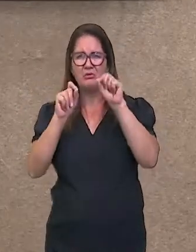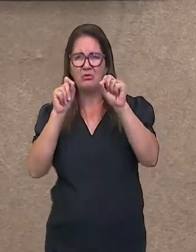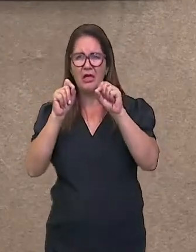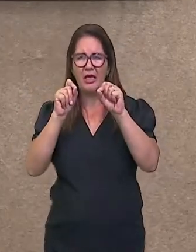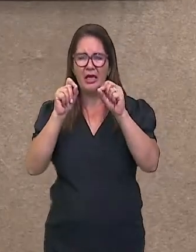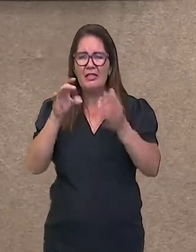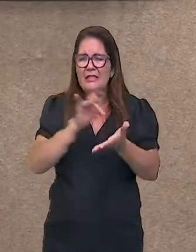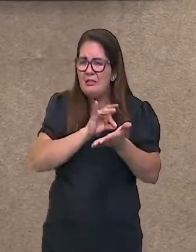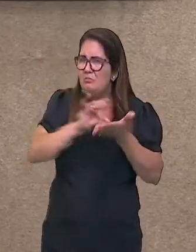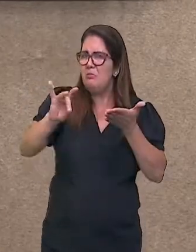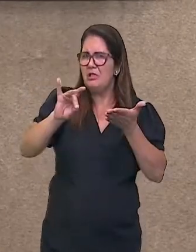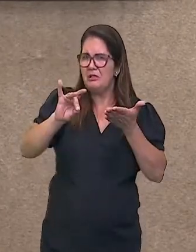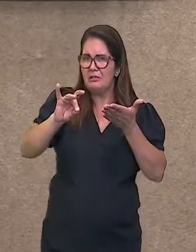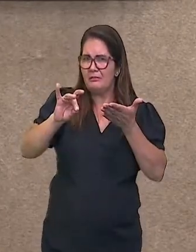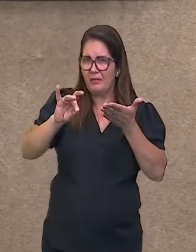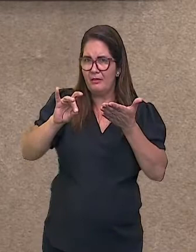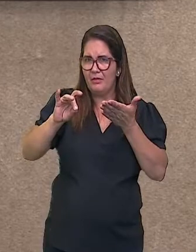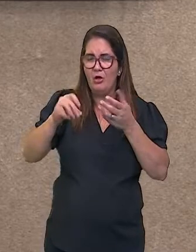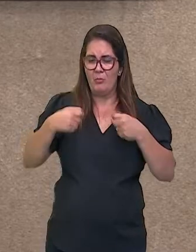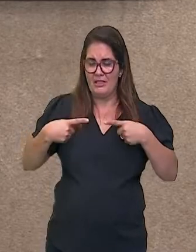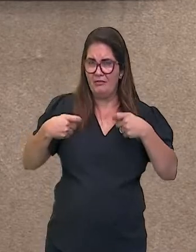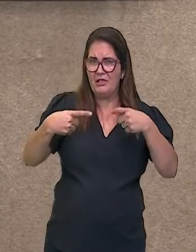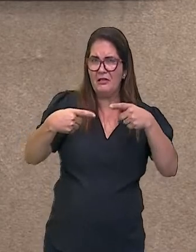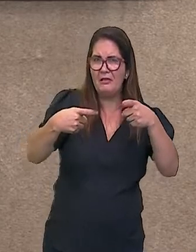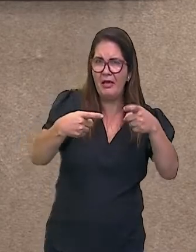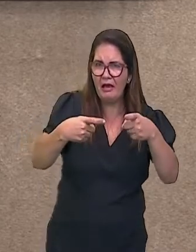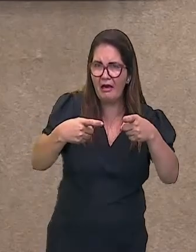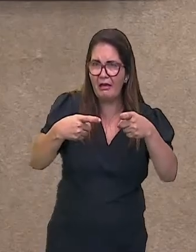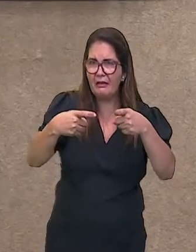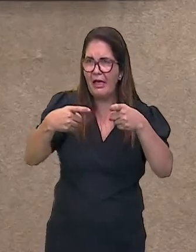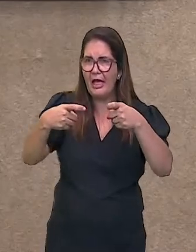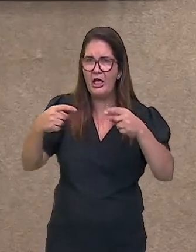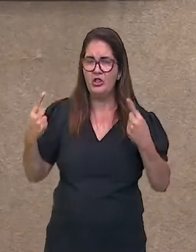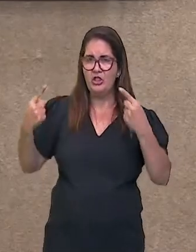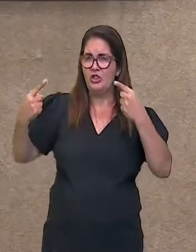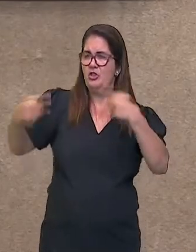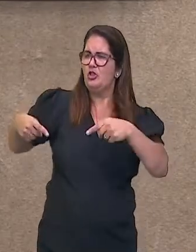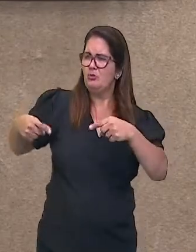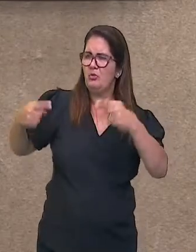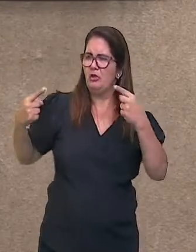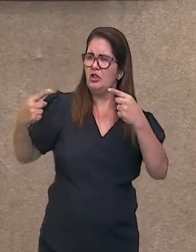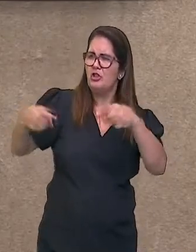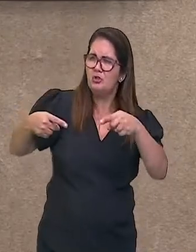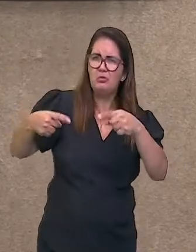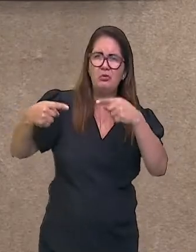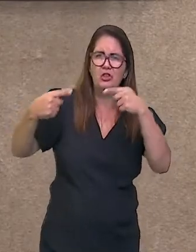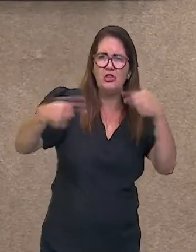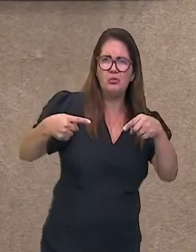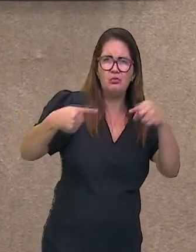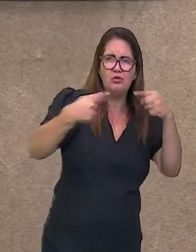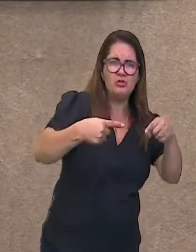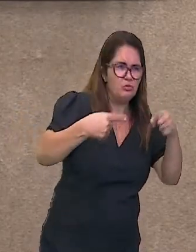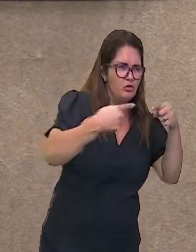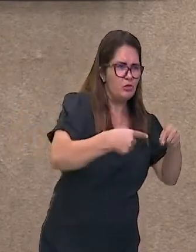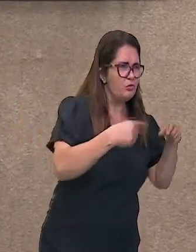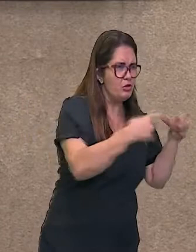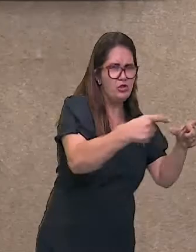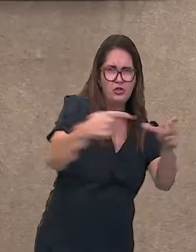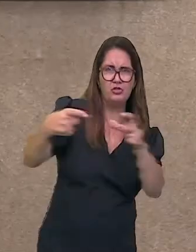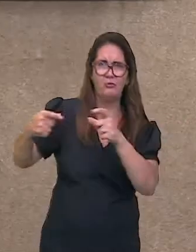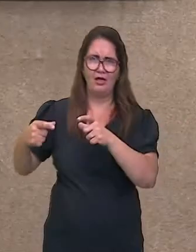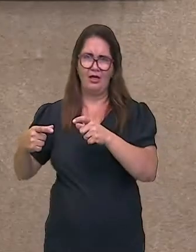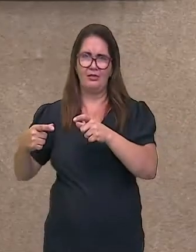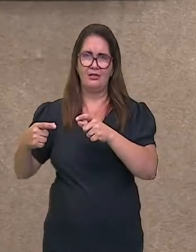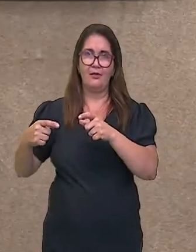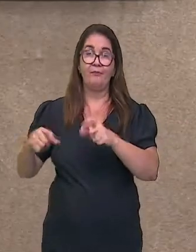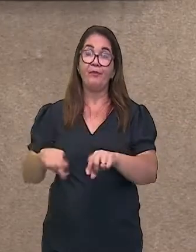nações europeias mantiveram-se em um labirinto de alianças militares. Então, eles